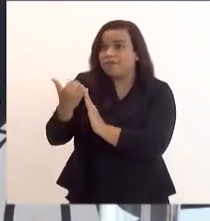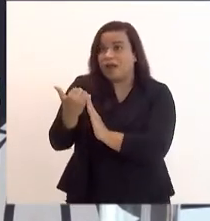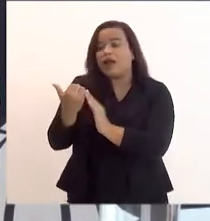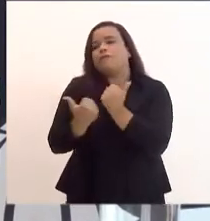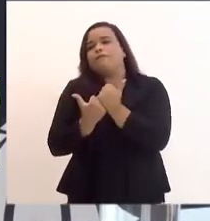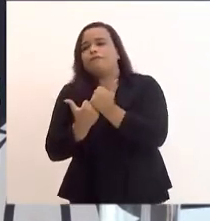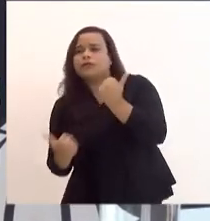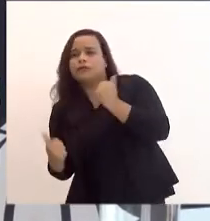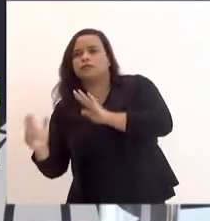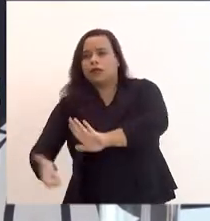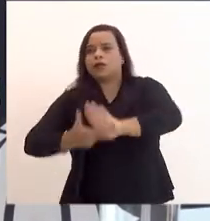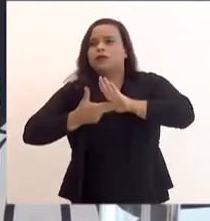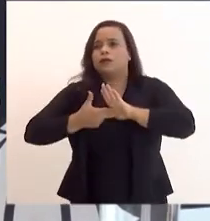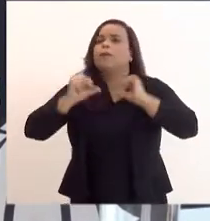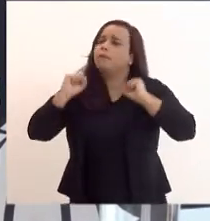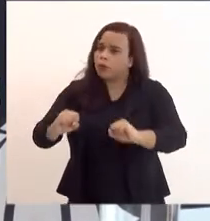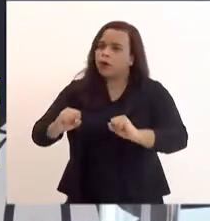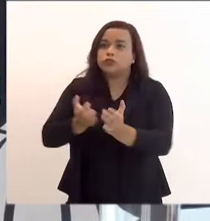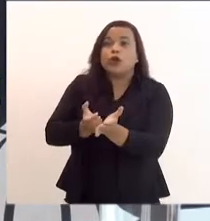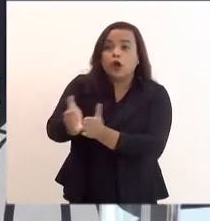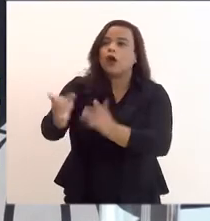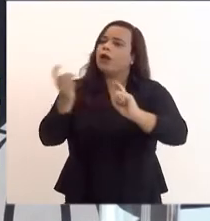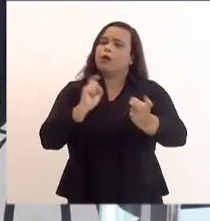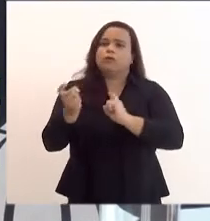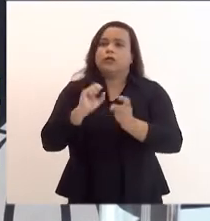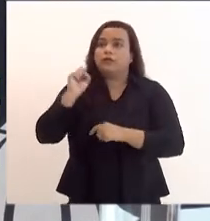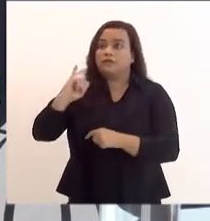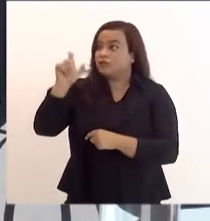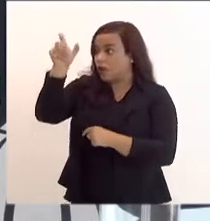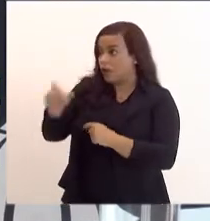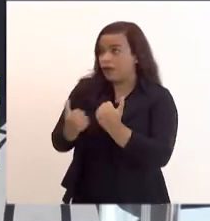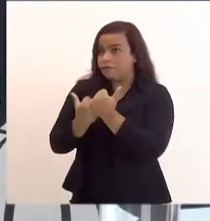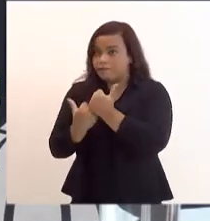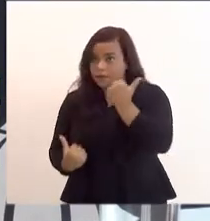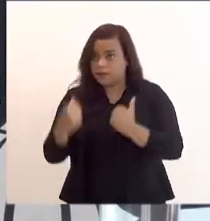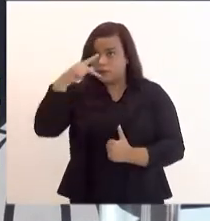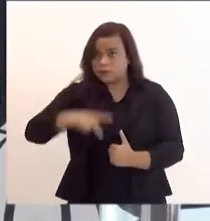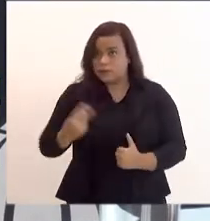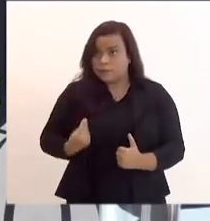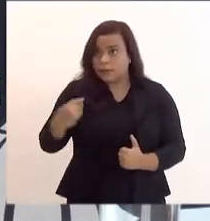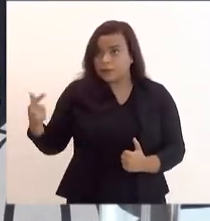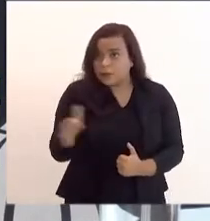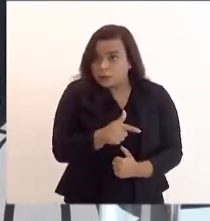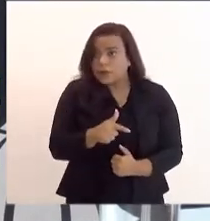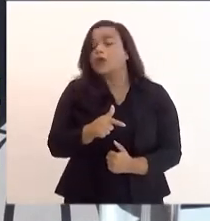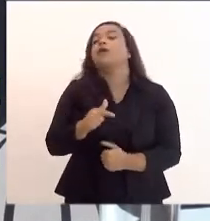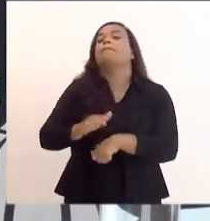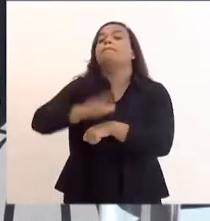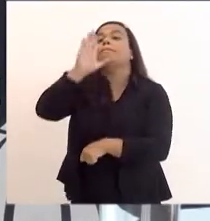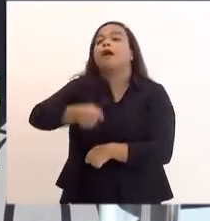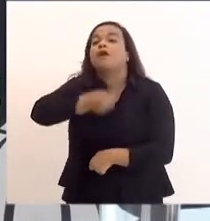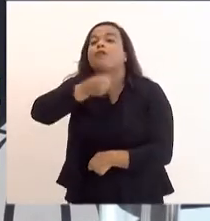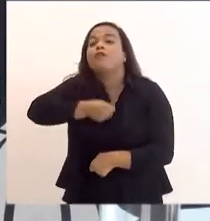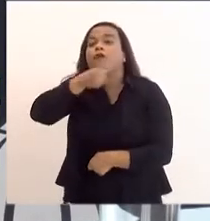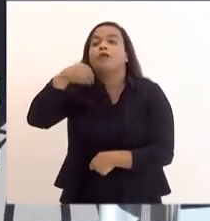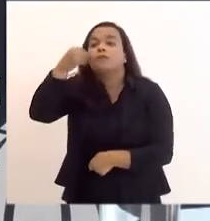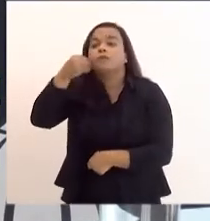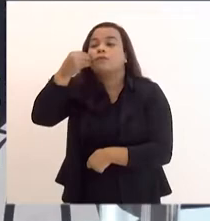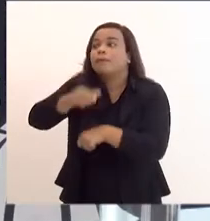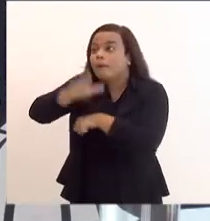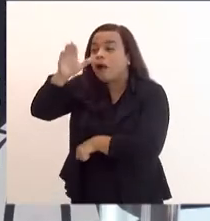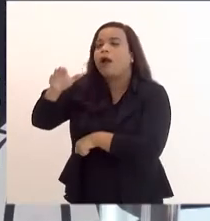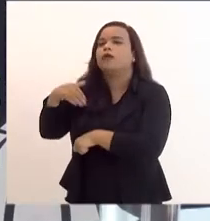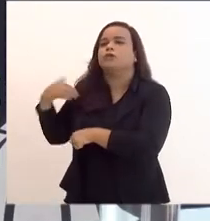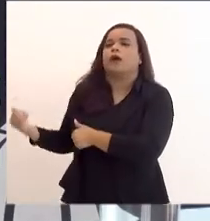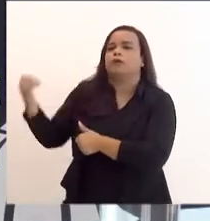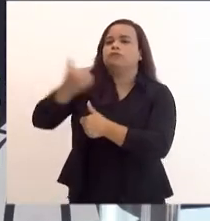vice. Assume o vice, isso. E toca a reunião. Se o vice também não estiver presente... assume o mais idoso tendo e toca a reunião. Tendo